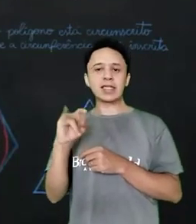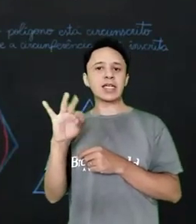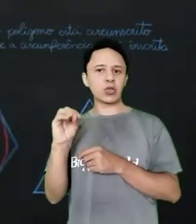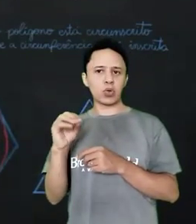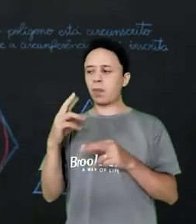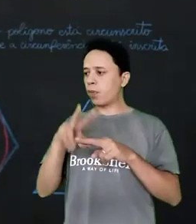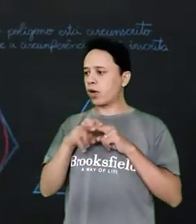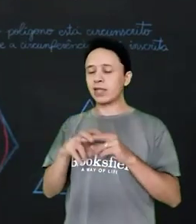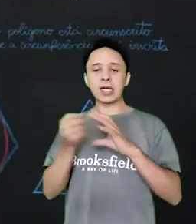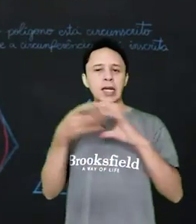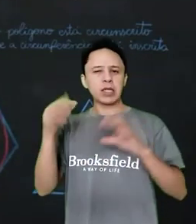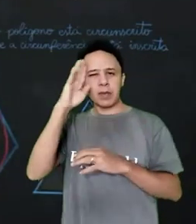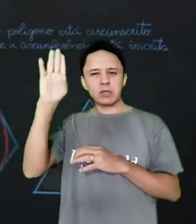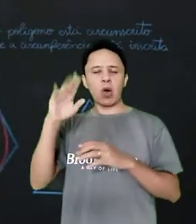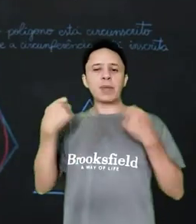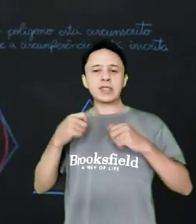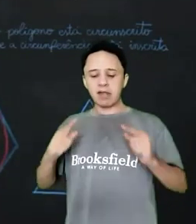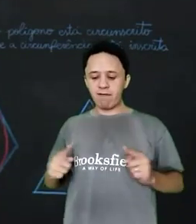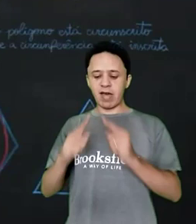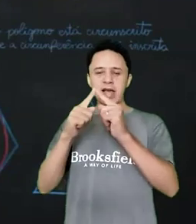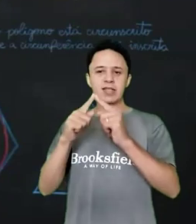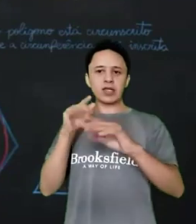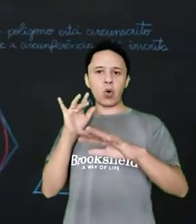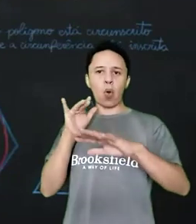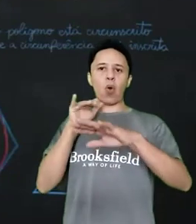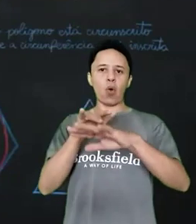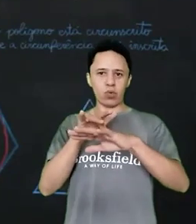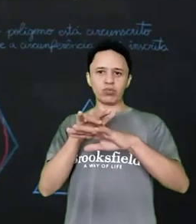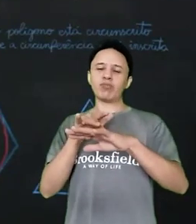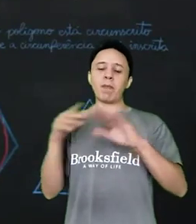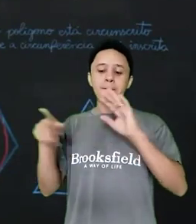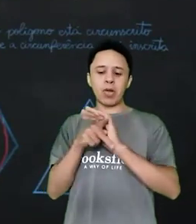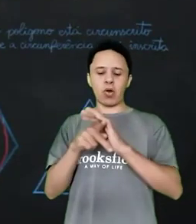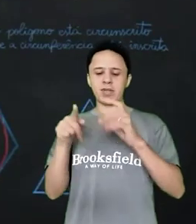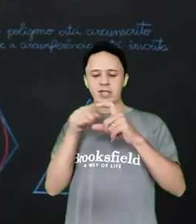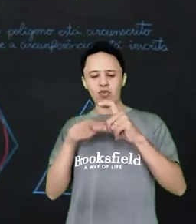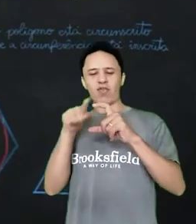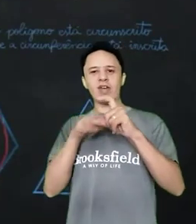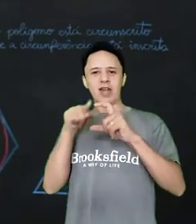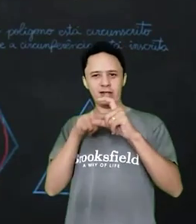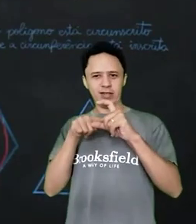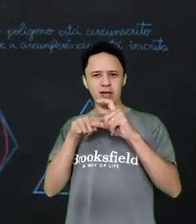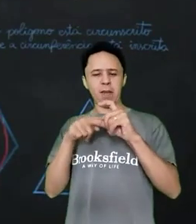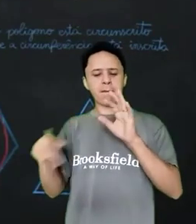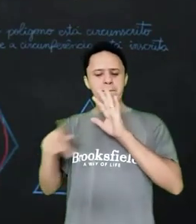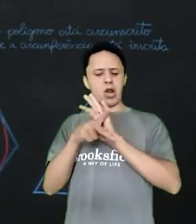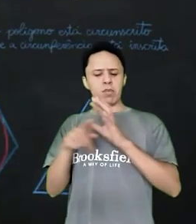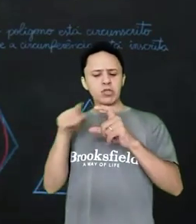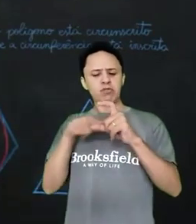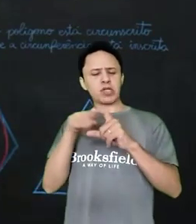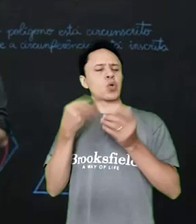é justamente essa, que todos os seus vértices pertençam à circunferência. O que é pertencer